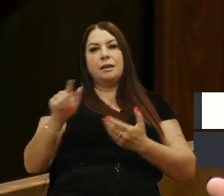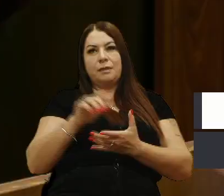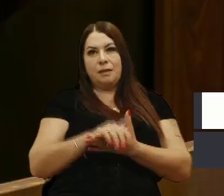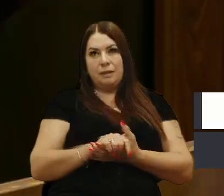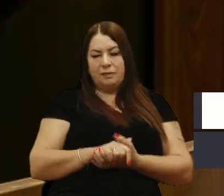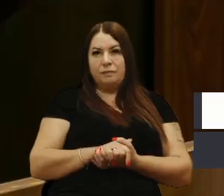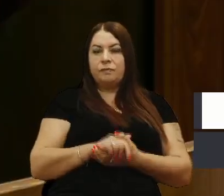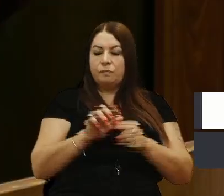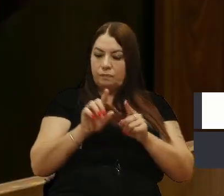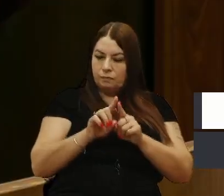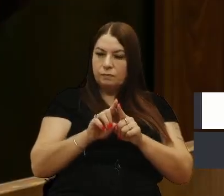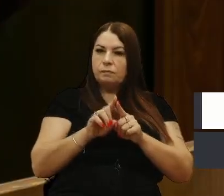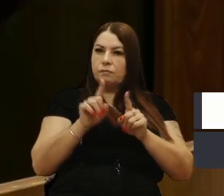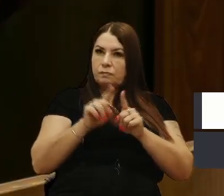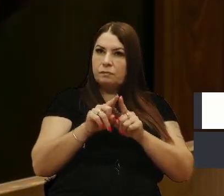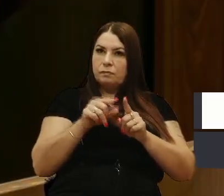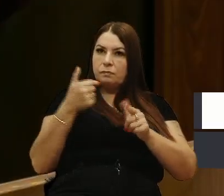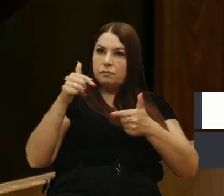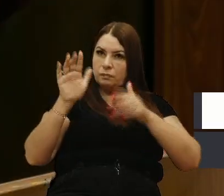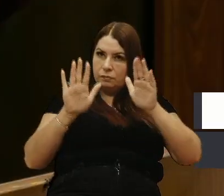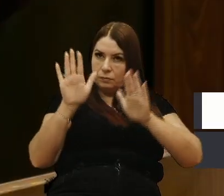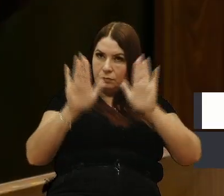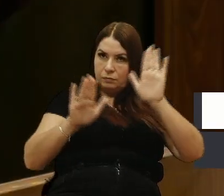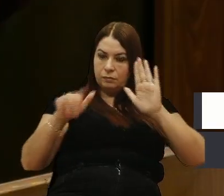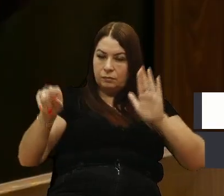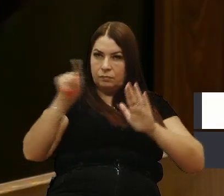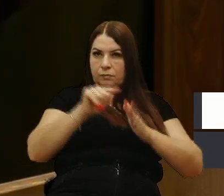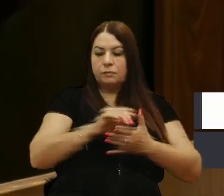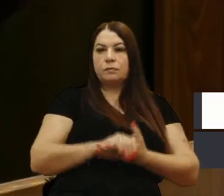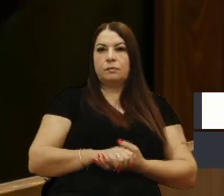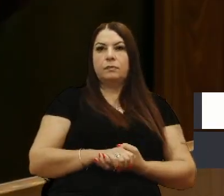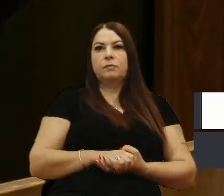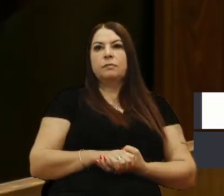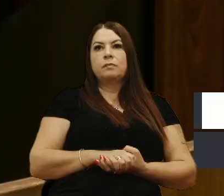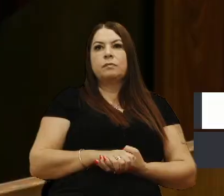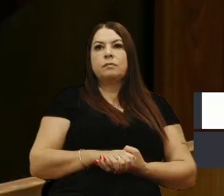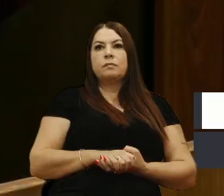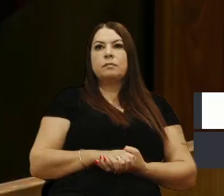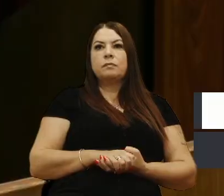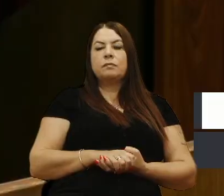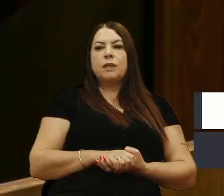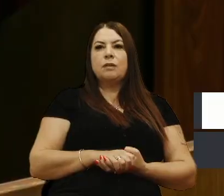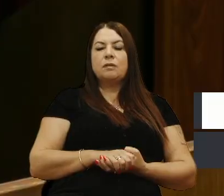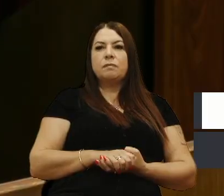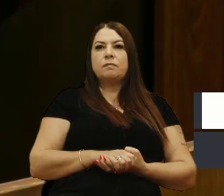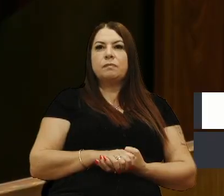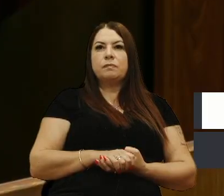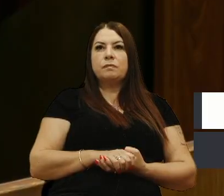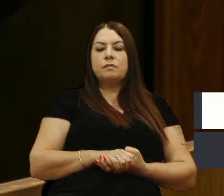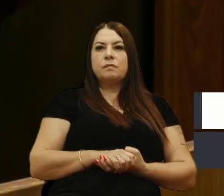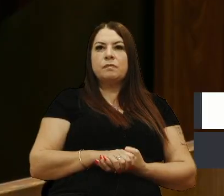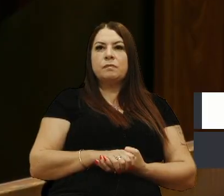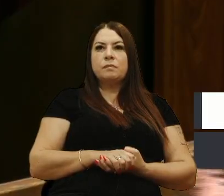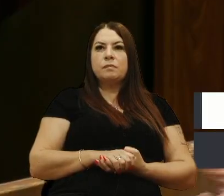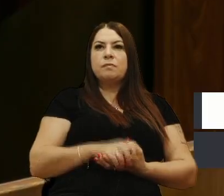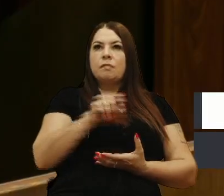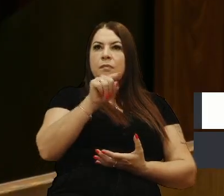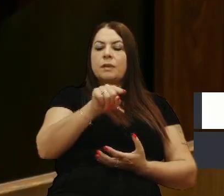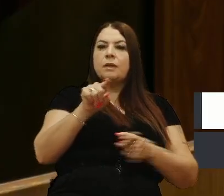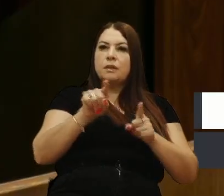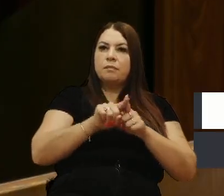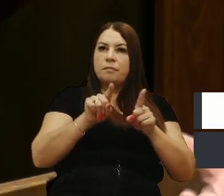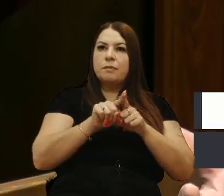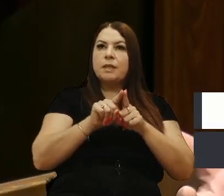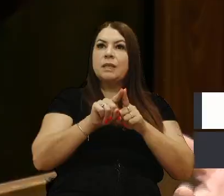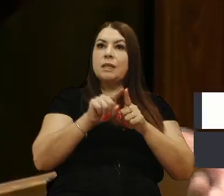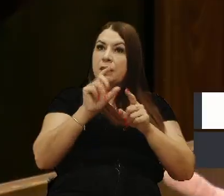públicos, porque eu trabalhava com licitações quando eu estava no Exército. Eu elaborava termo de referência. A gente